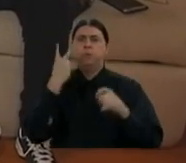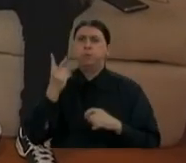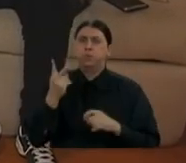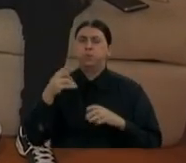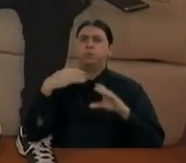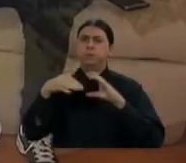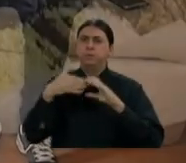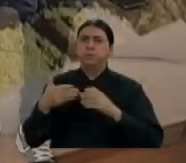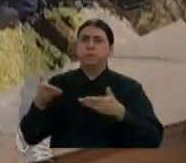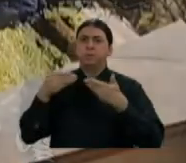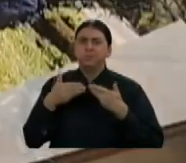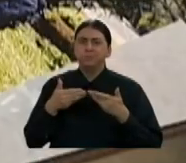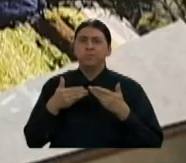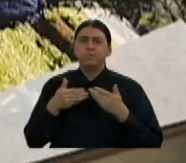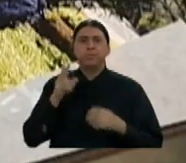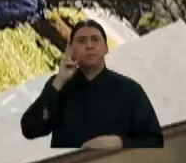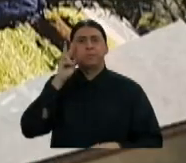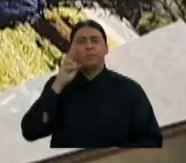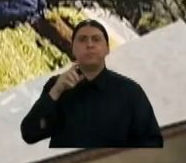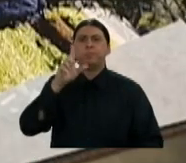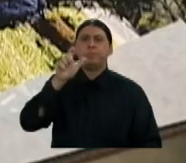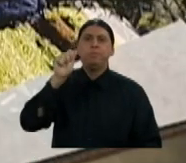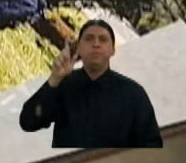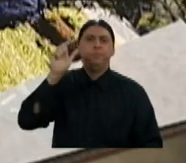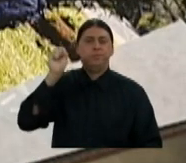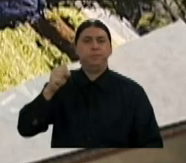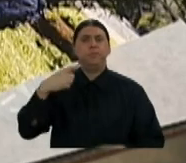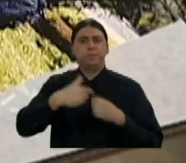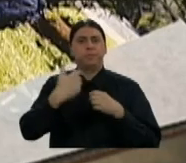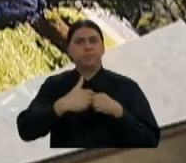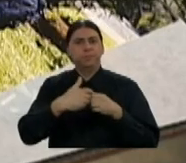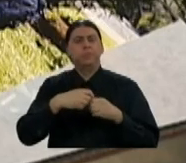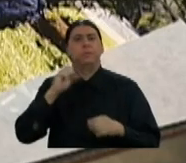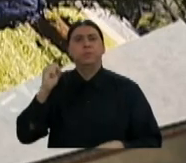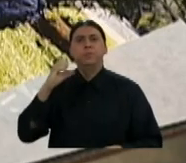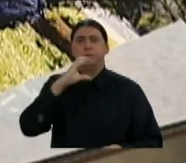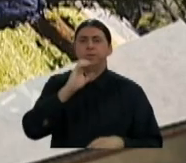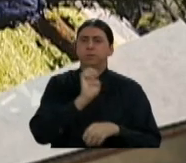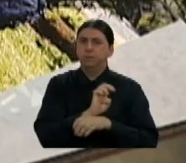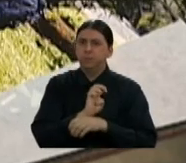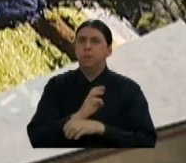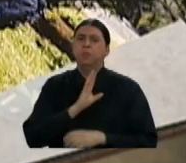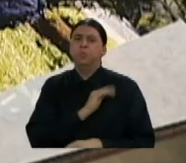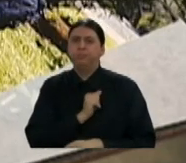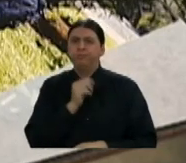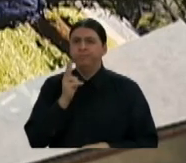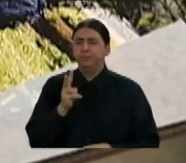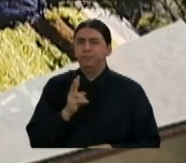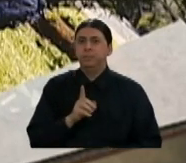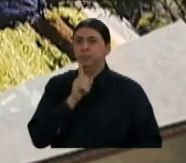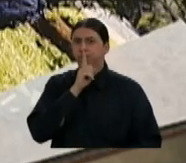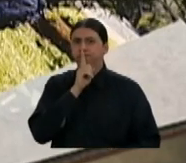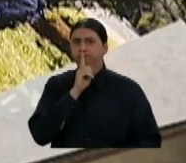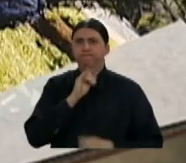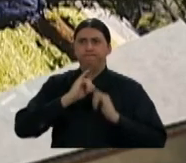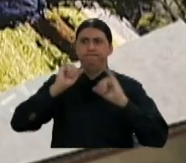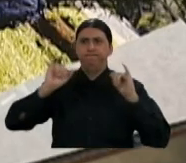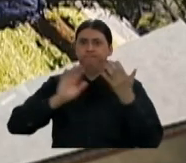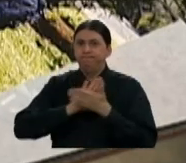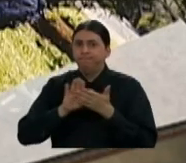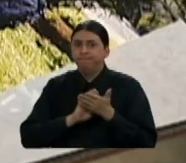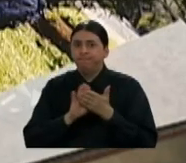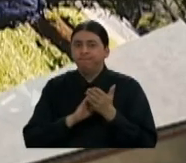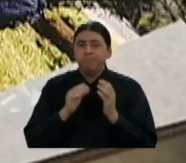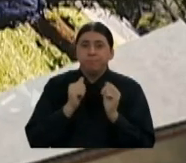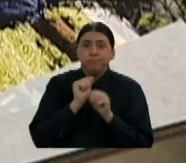mail lá de lages né achamos os amores enfim estamos bem quietinho não disse a ninguém e